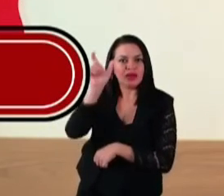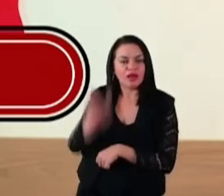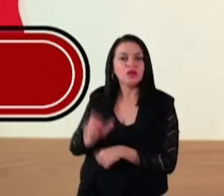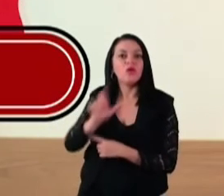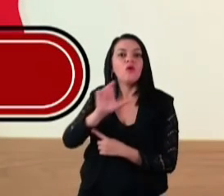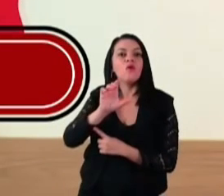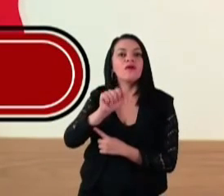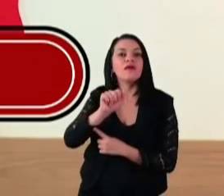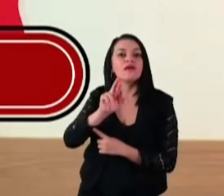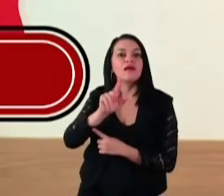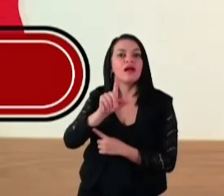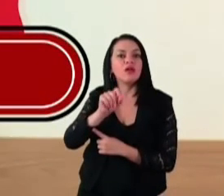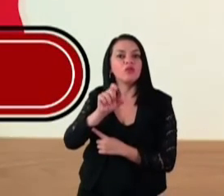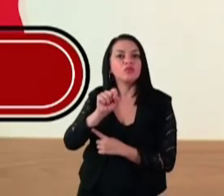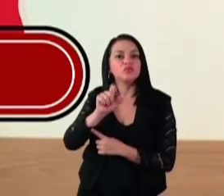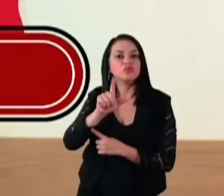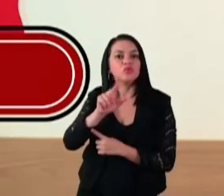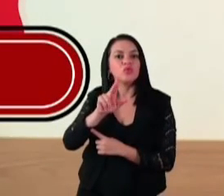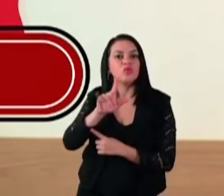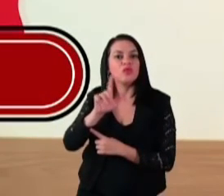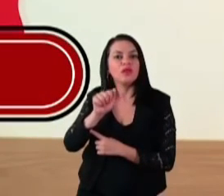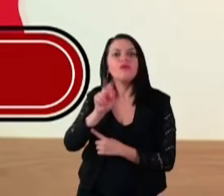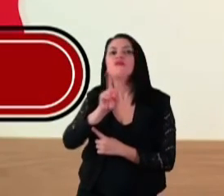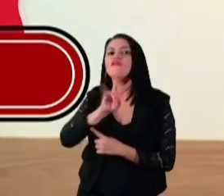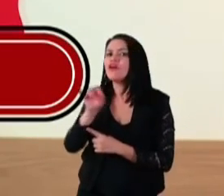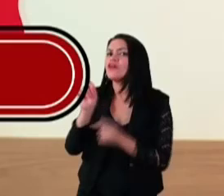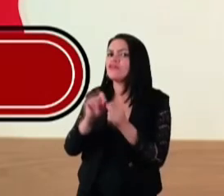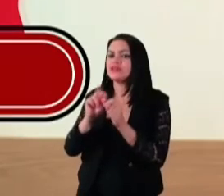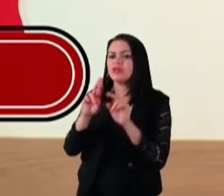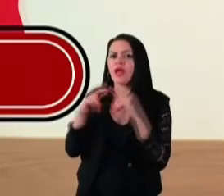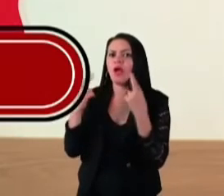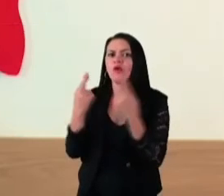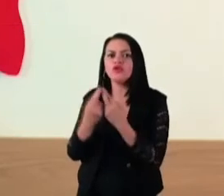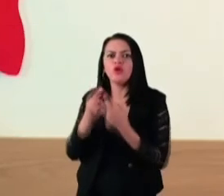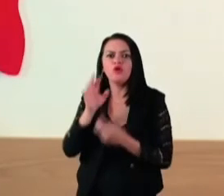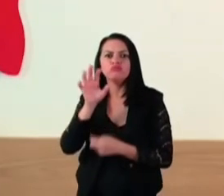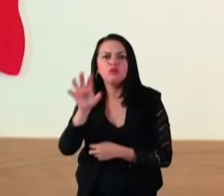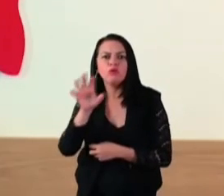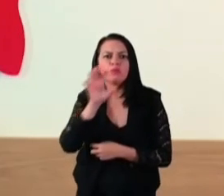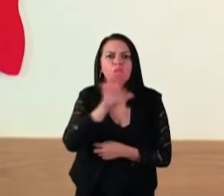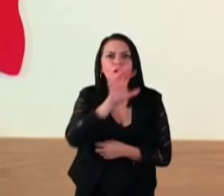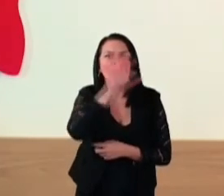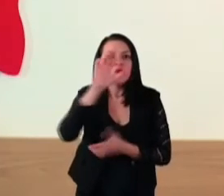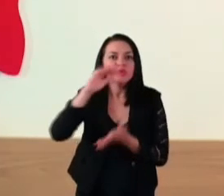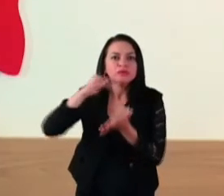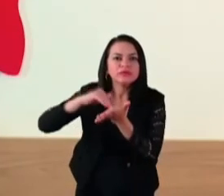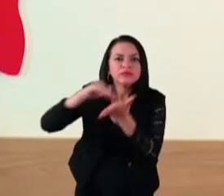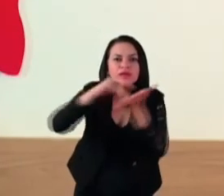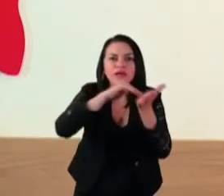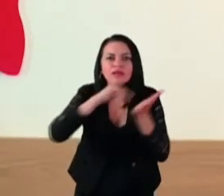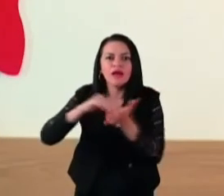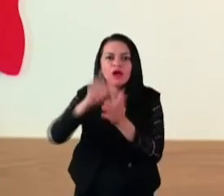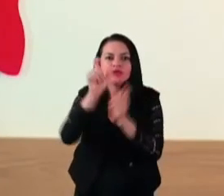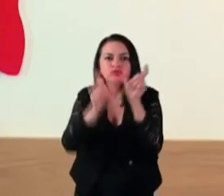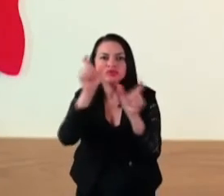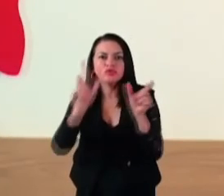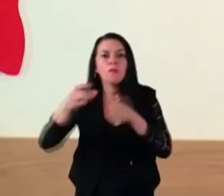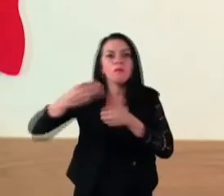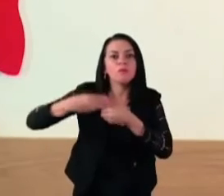Lula, vai fazer reuniões regionalizadas com os secretários municipais de saúde,